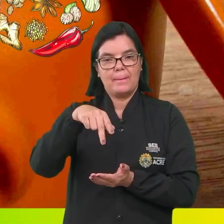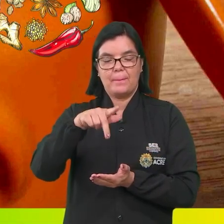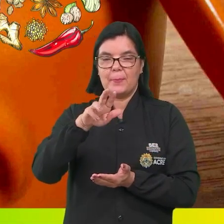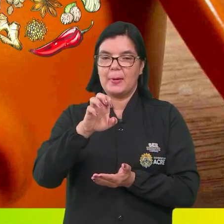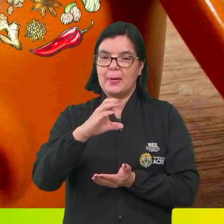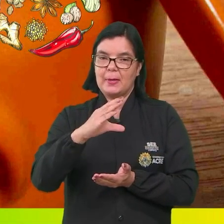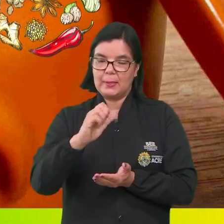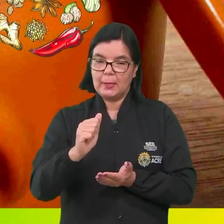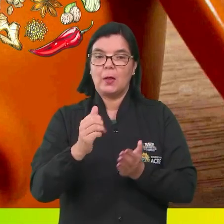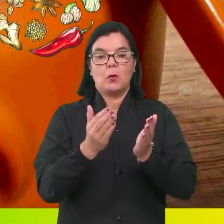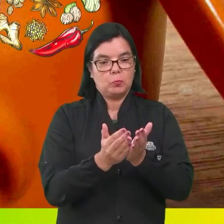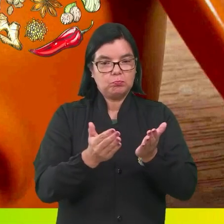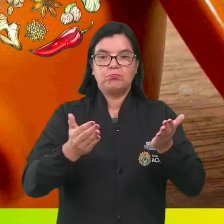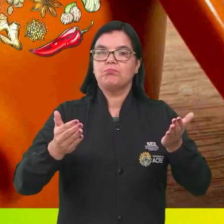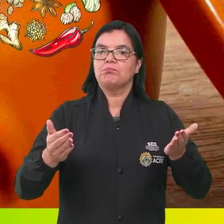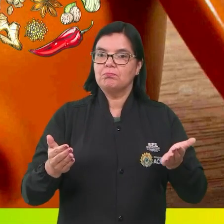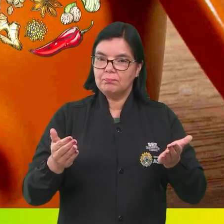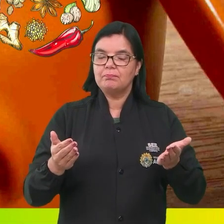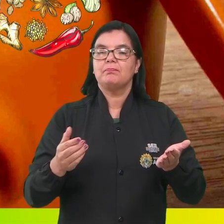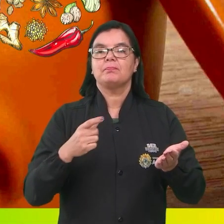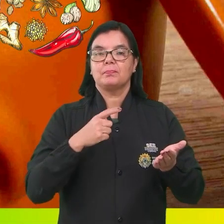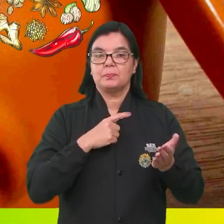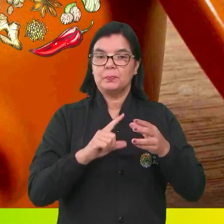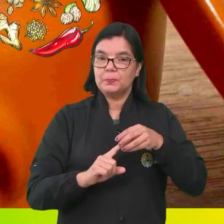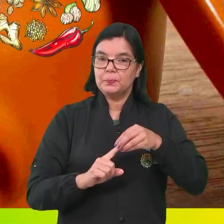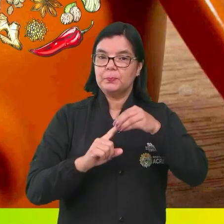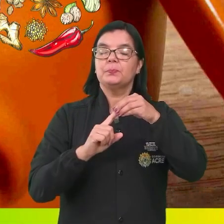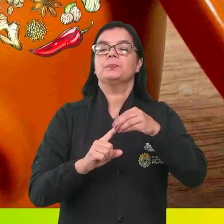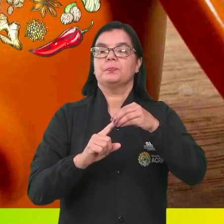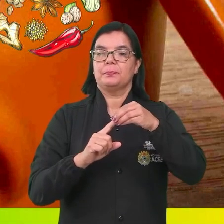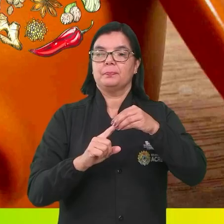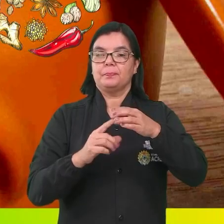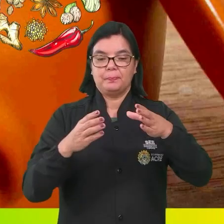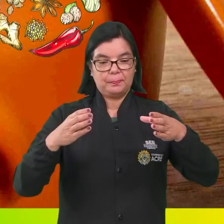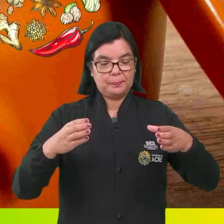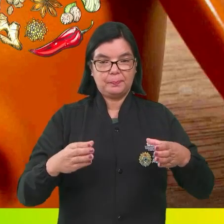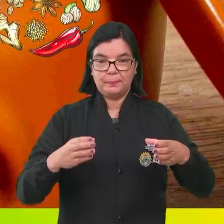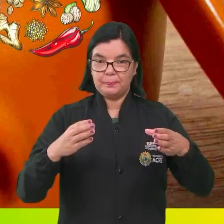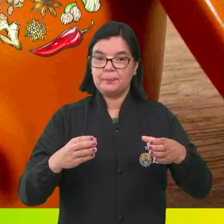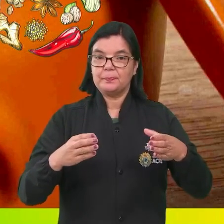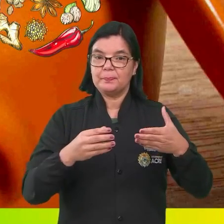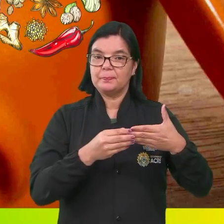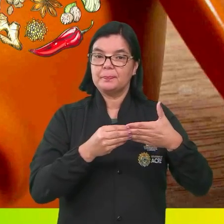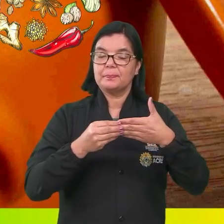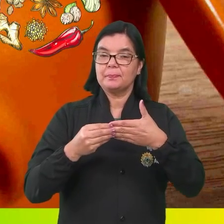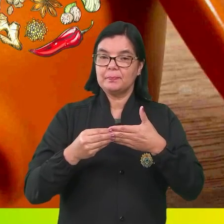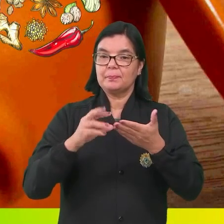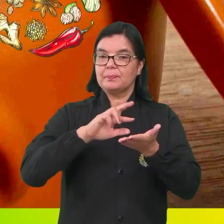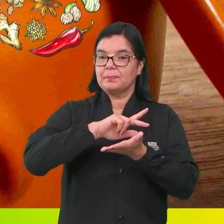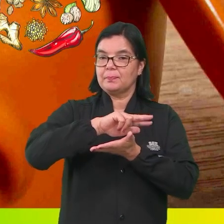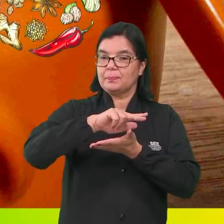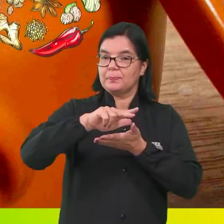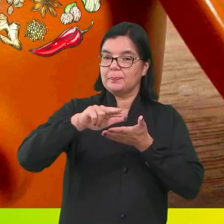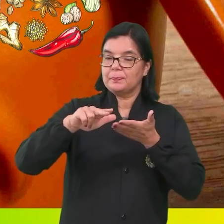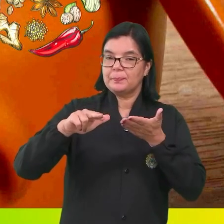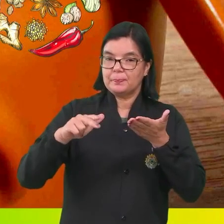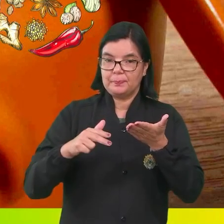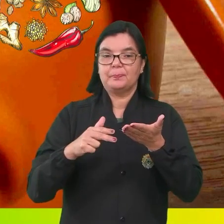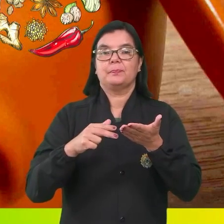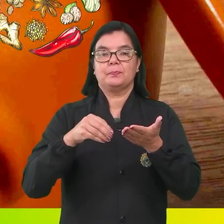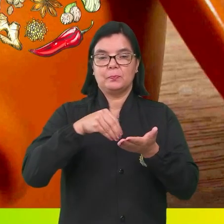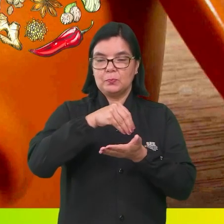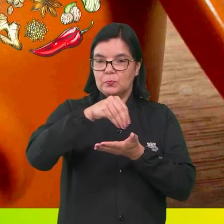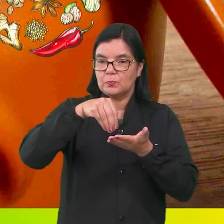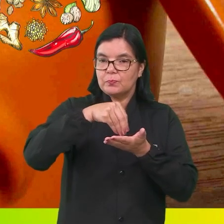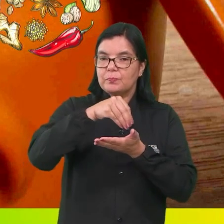ela é bem grande mesmo, servida num único prato, trazendo aí alguns molhos,